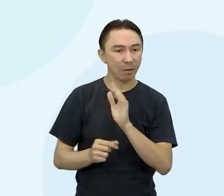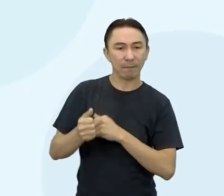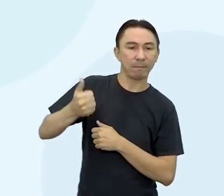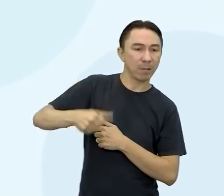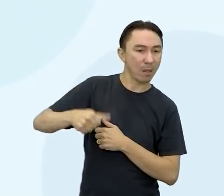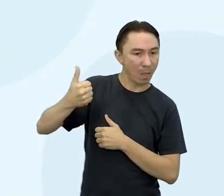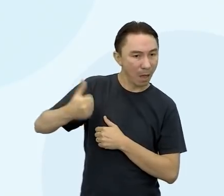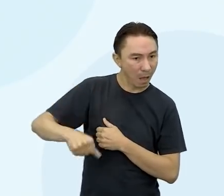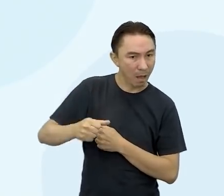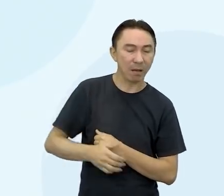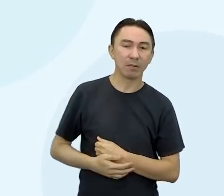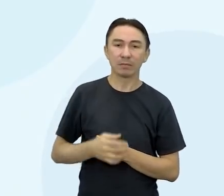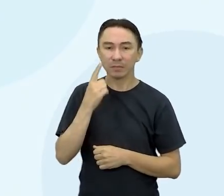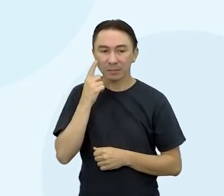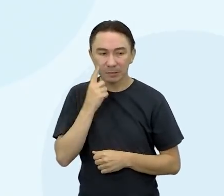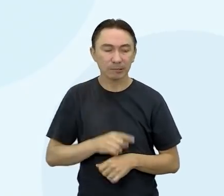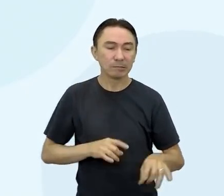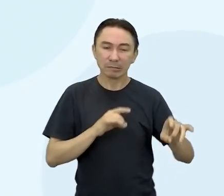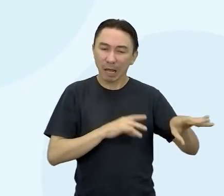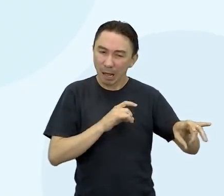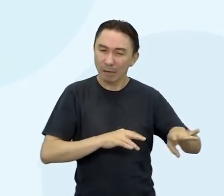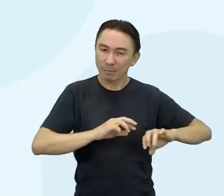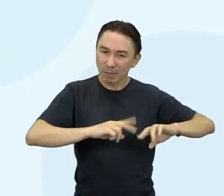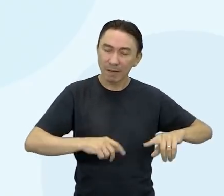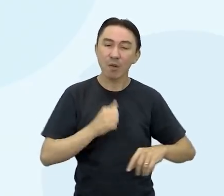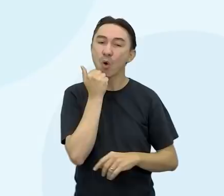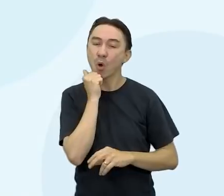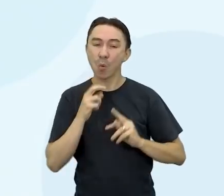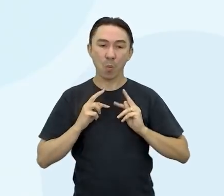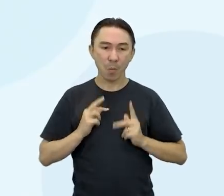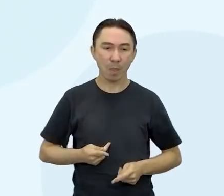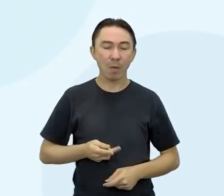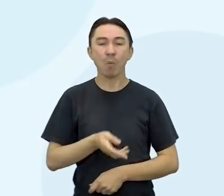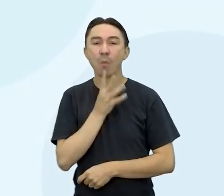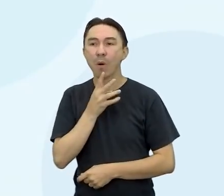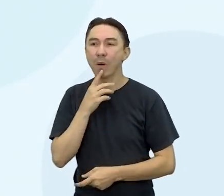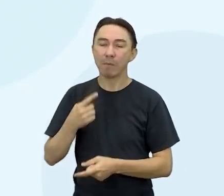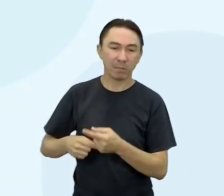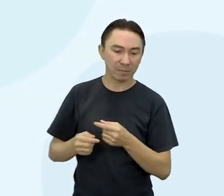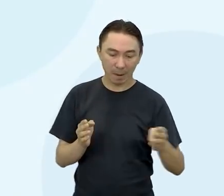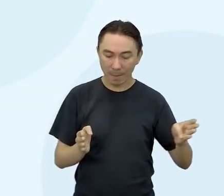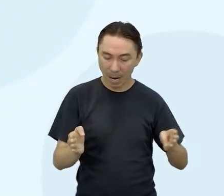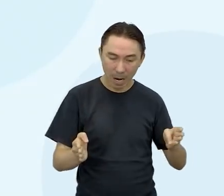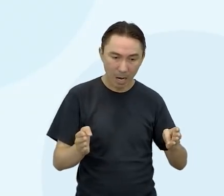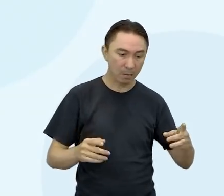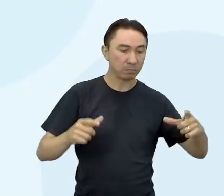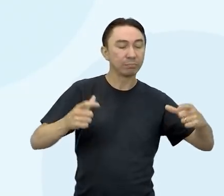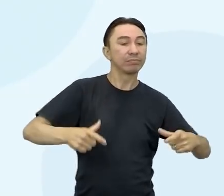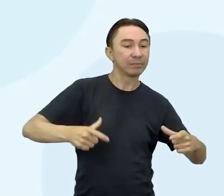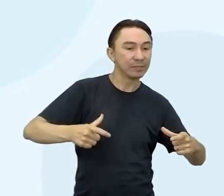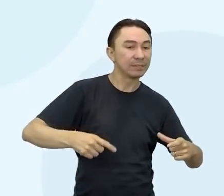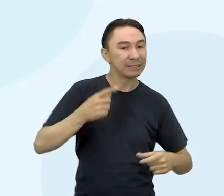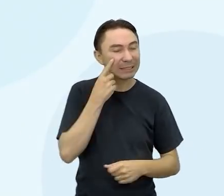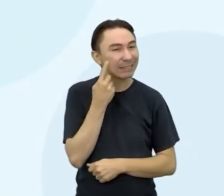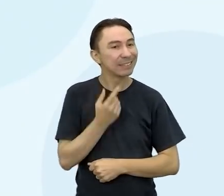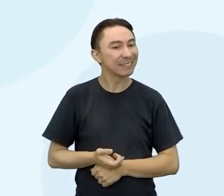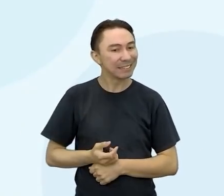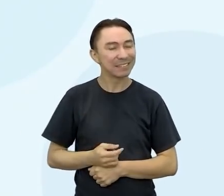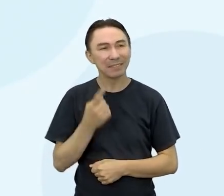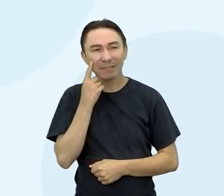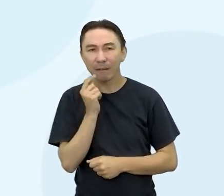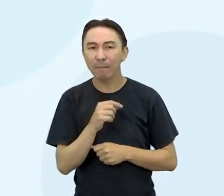nos conhecimentos das ciências humanas, considerando suas variações de significados no tempo e no espaço, para intervir em situações cotidianas e